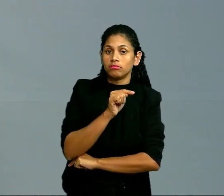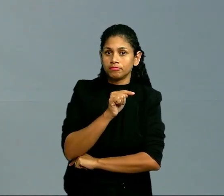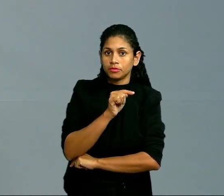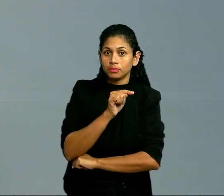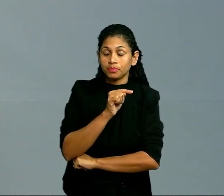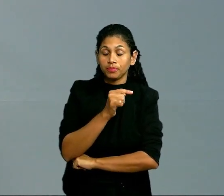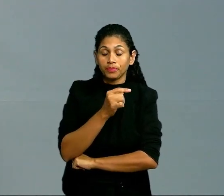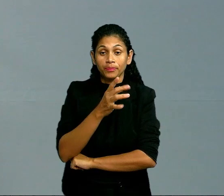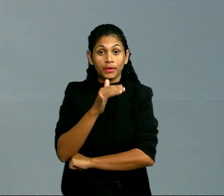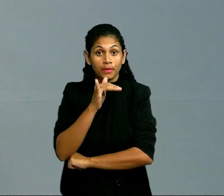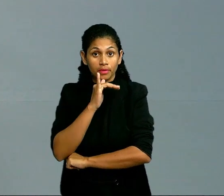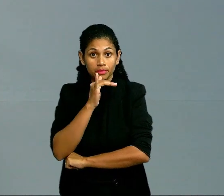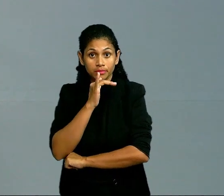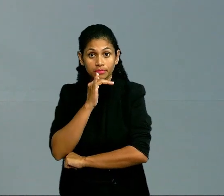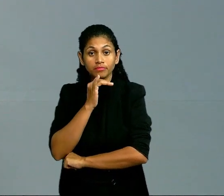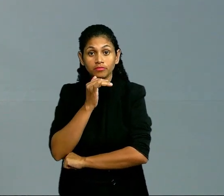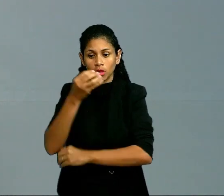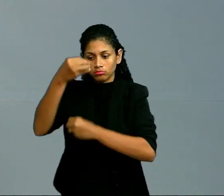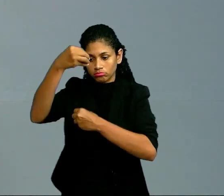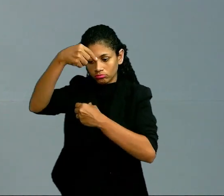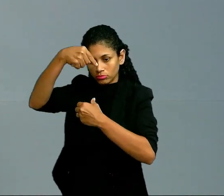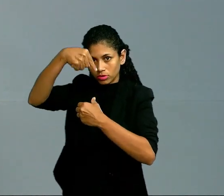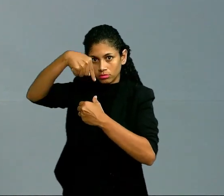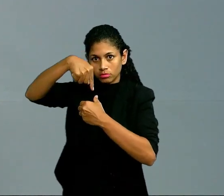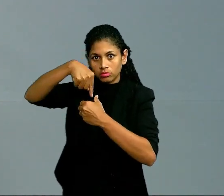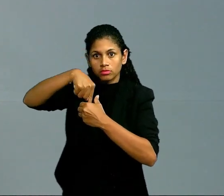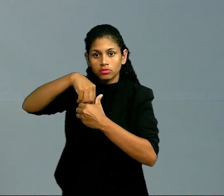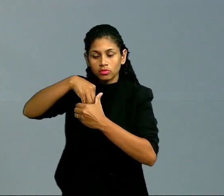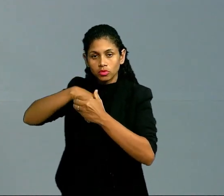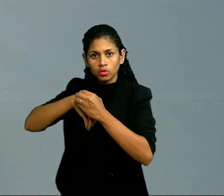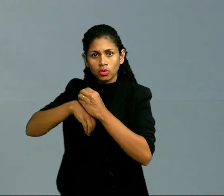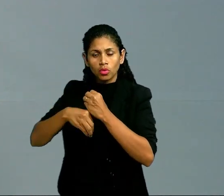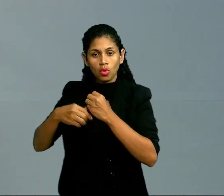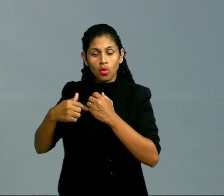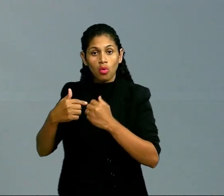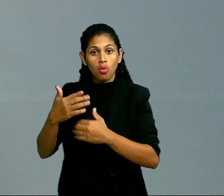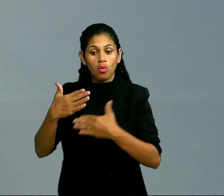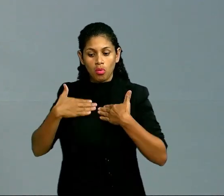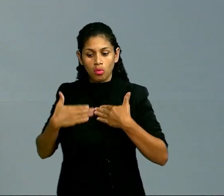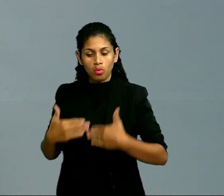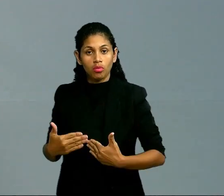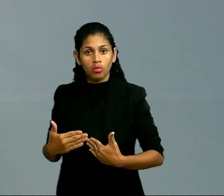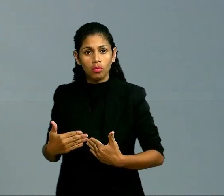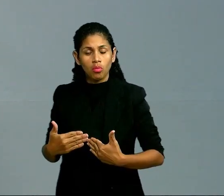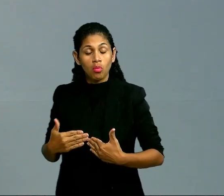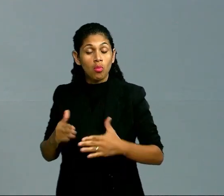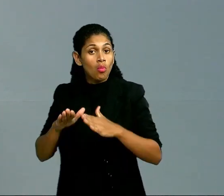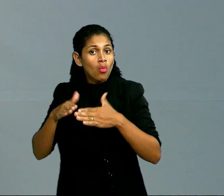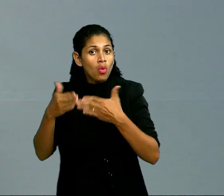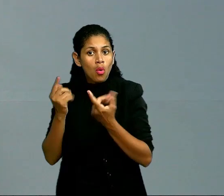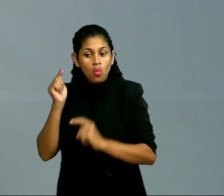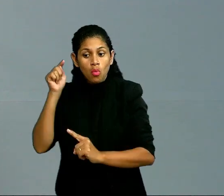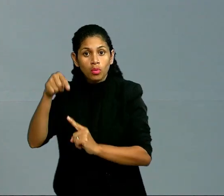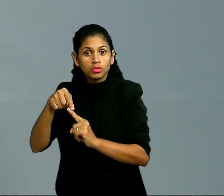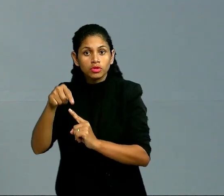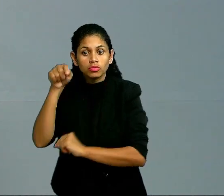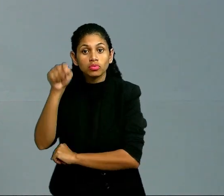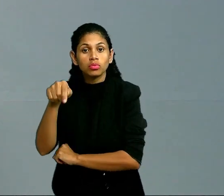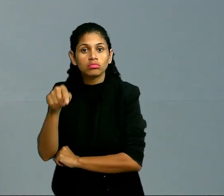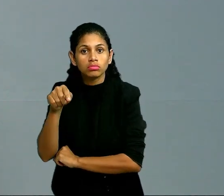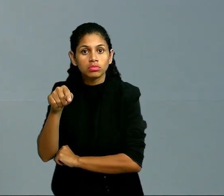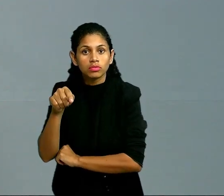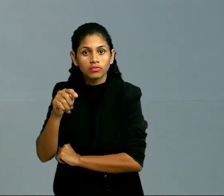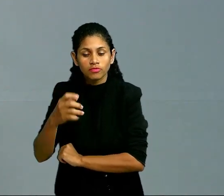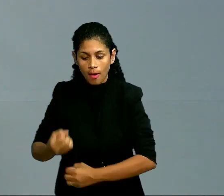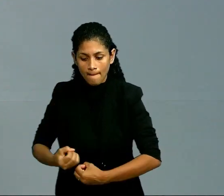um vírus, um antígeno dentro do seu corpo. Qual é a função do teu corpo? Proteger você, certo? Então, ele vai produzir o